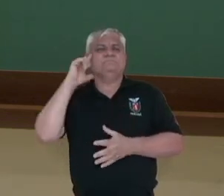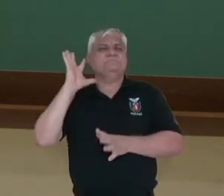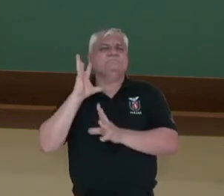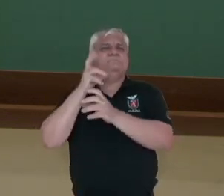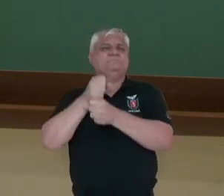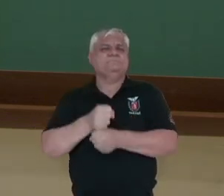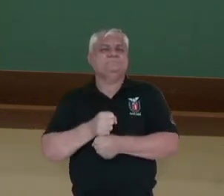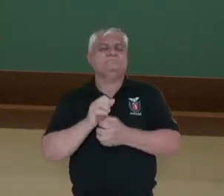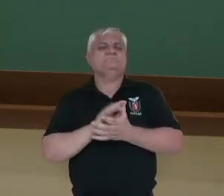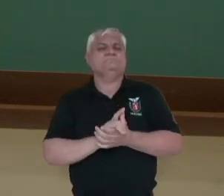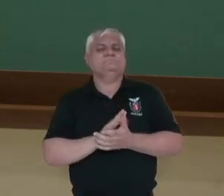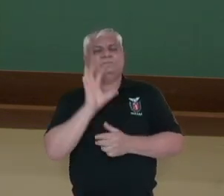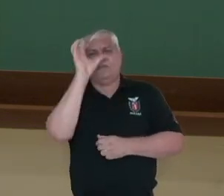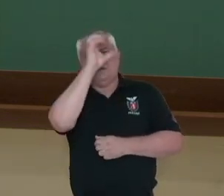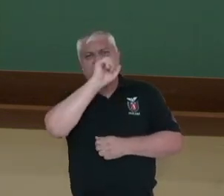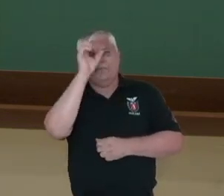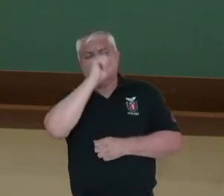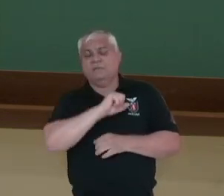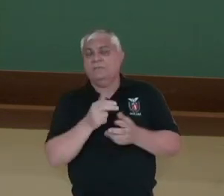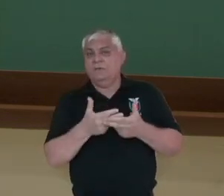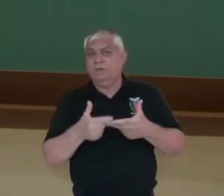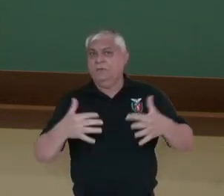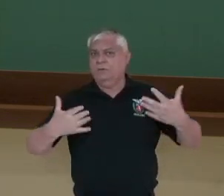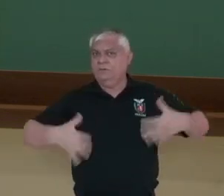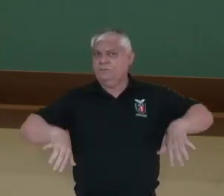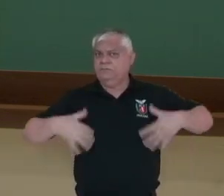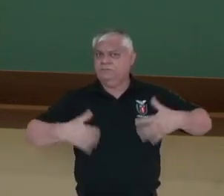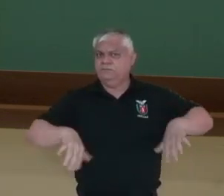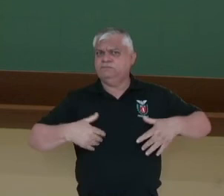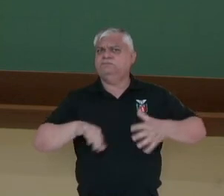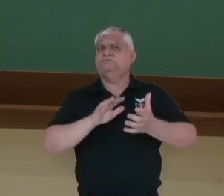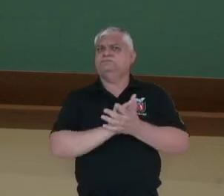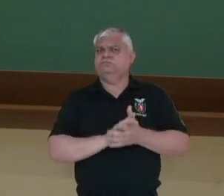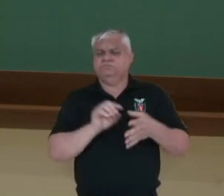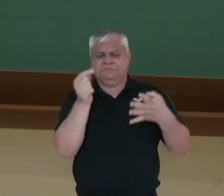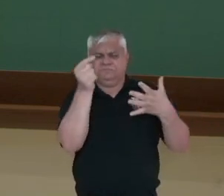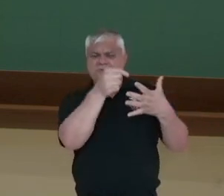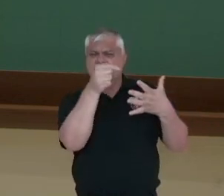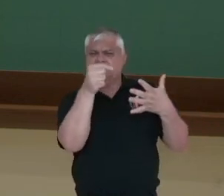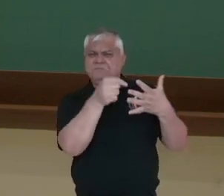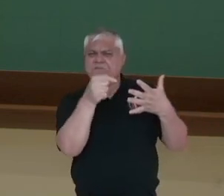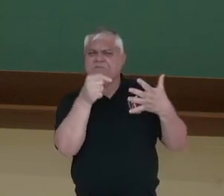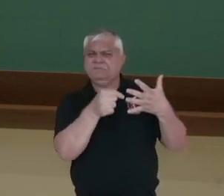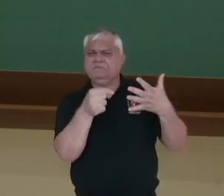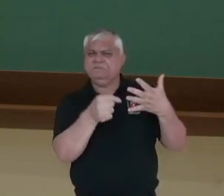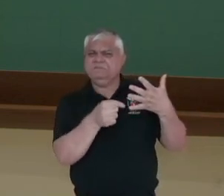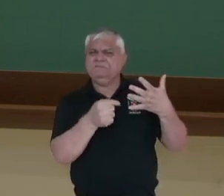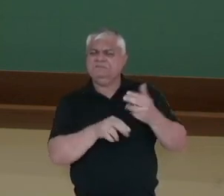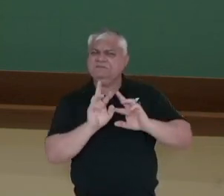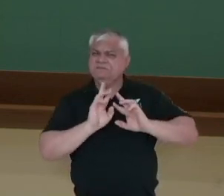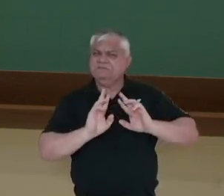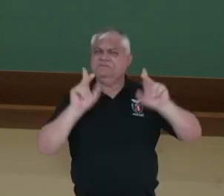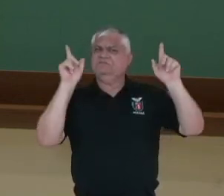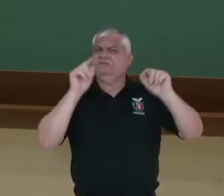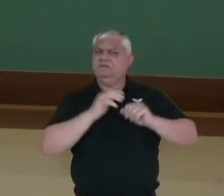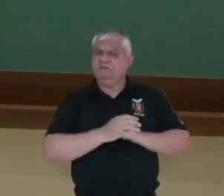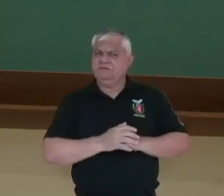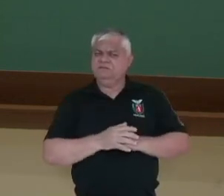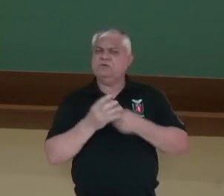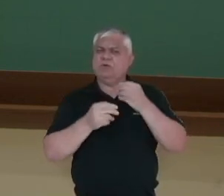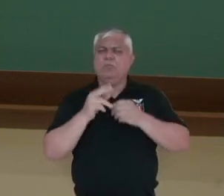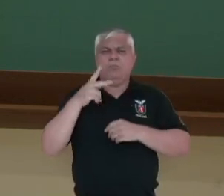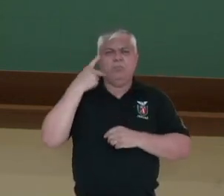Então, aprendemos bastante coisa na aula de hoje, pensamos formas diferentes de exercício de poder político,